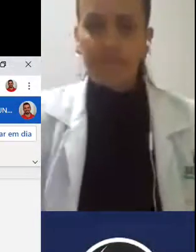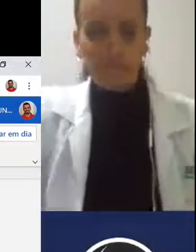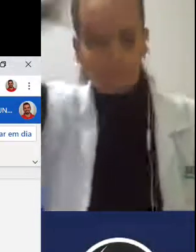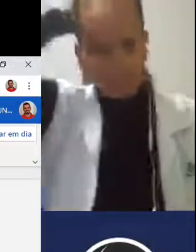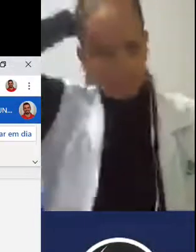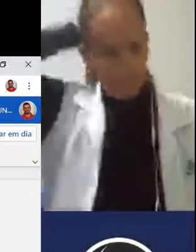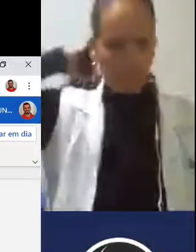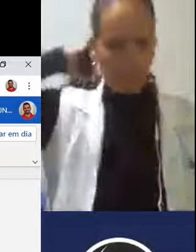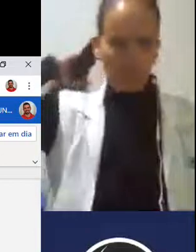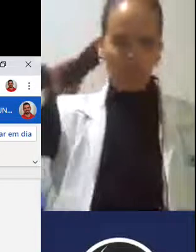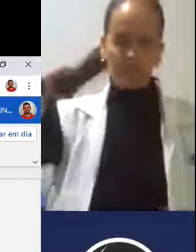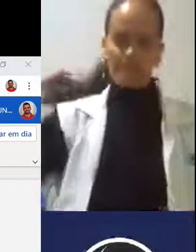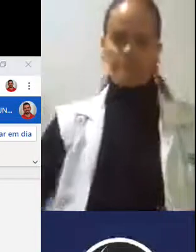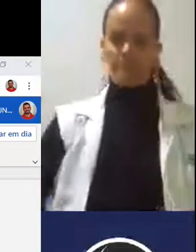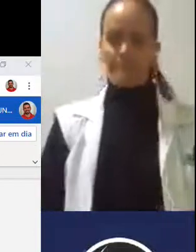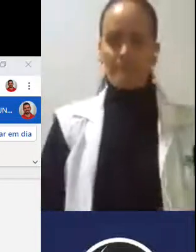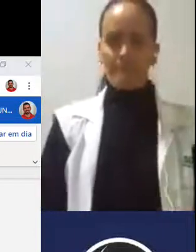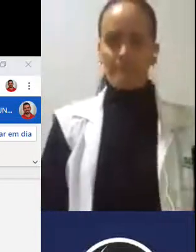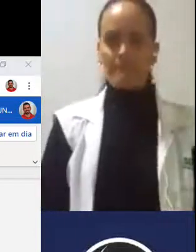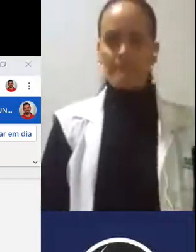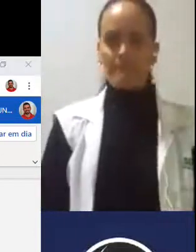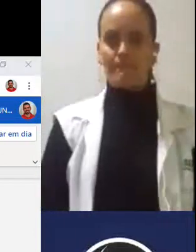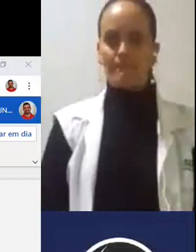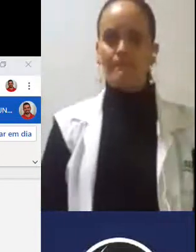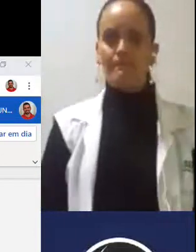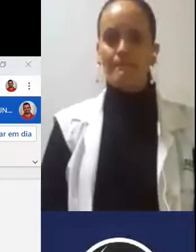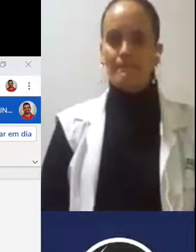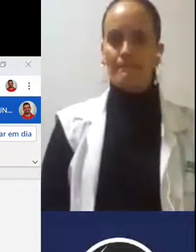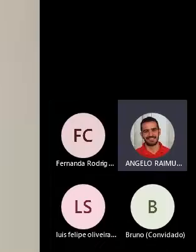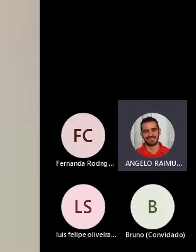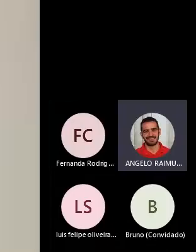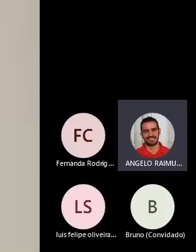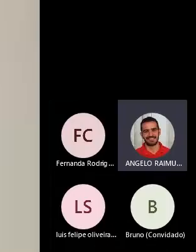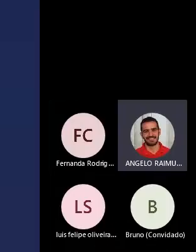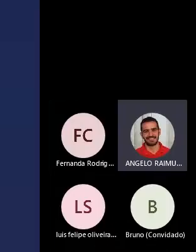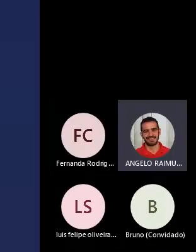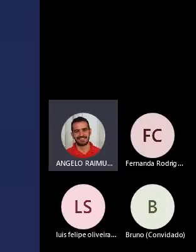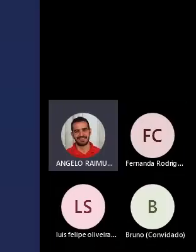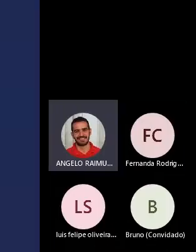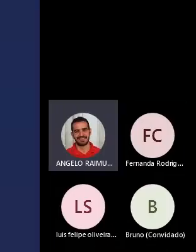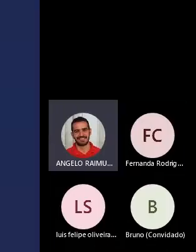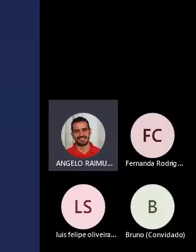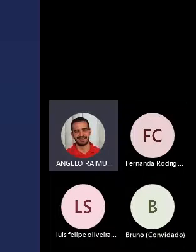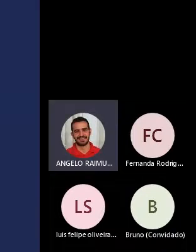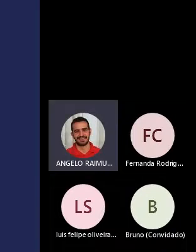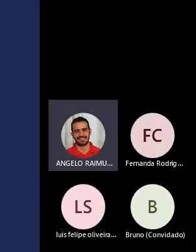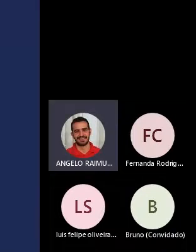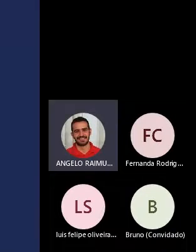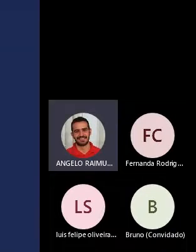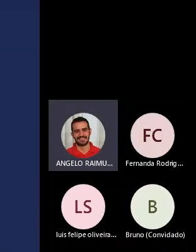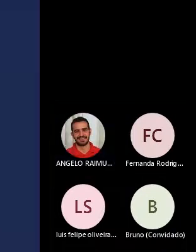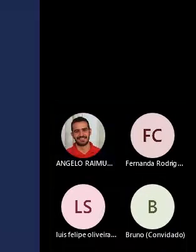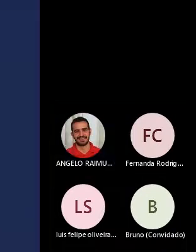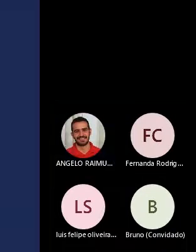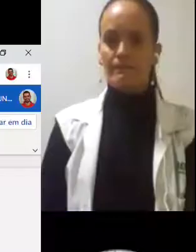Acho que o seu tá trabalhando com 2 telas, daí não tá aparecendo. Entendi. Deixa eu então compartilhar a janela aqui que é melhor.